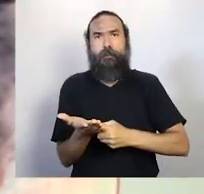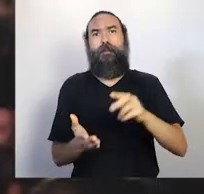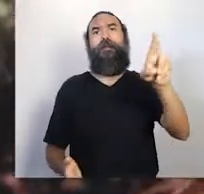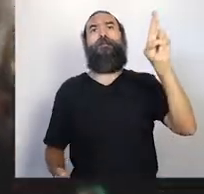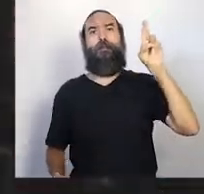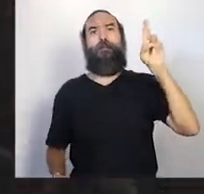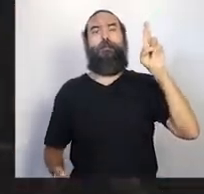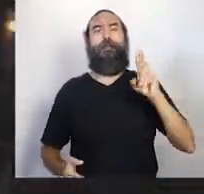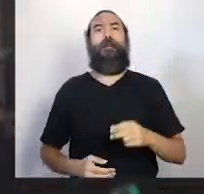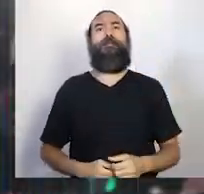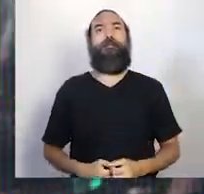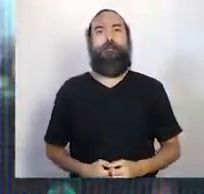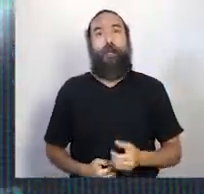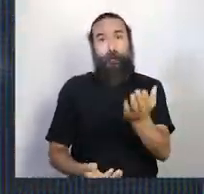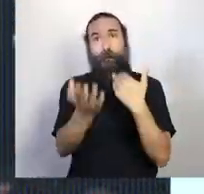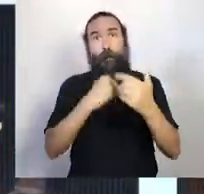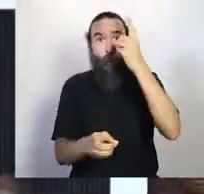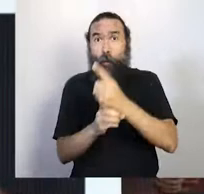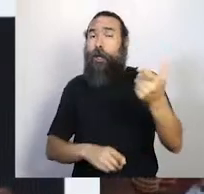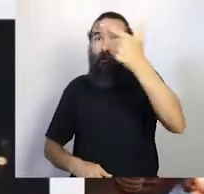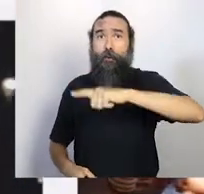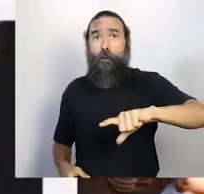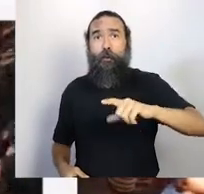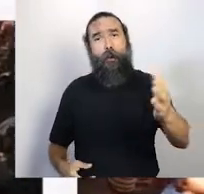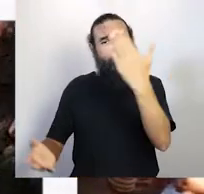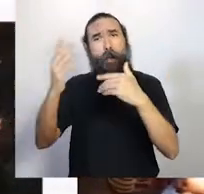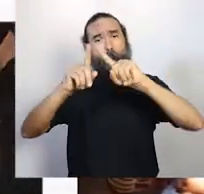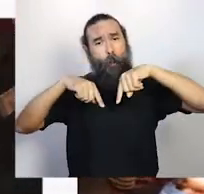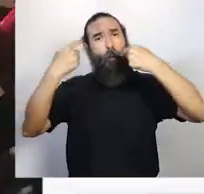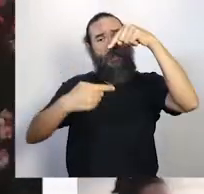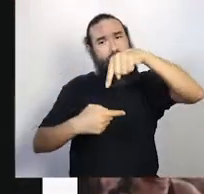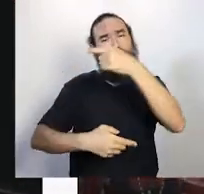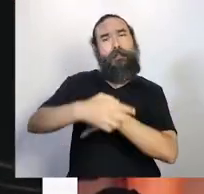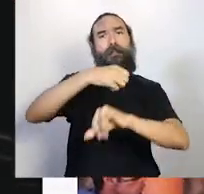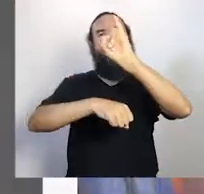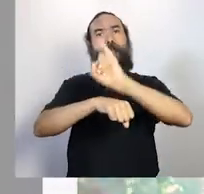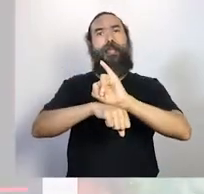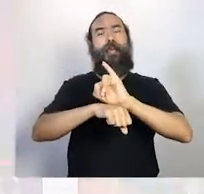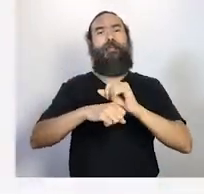responsabilidade. Bora se encontrar de novo. Bora reunir, meu povo.